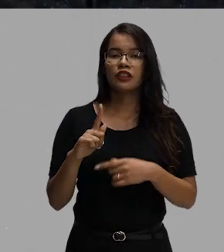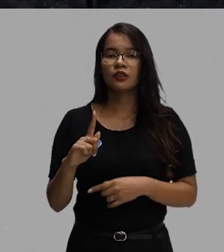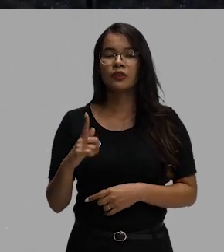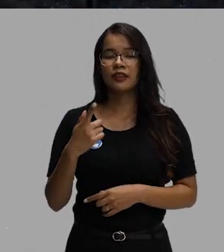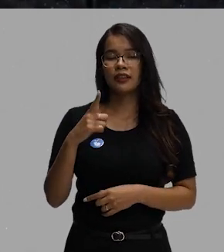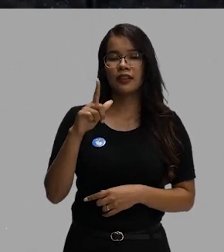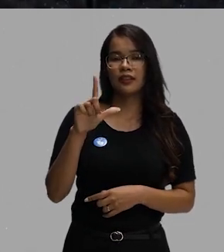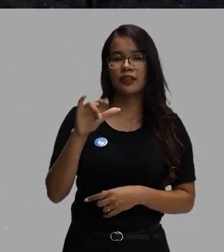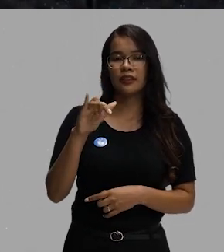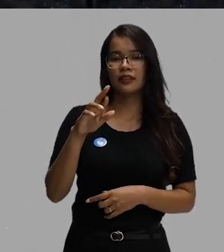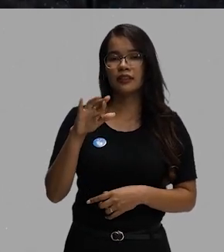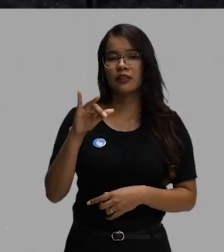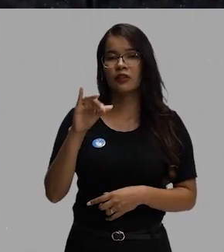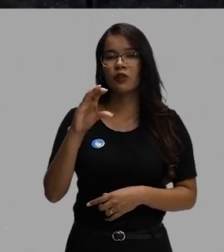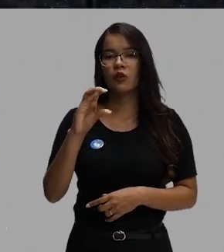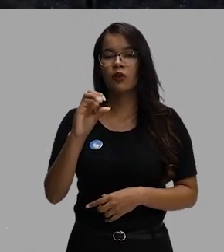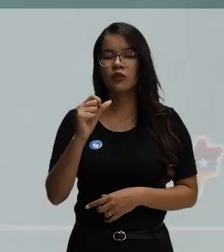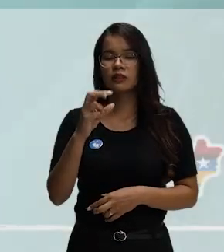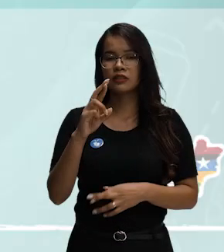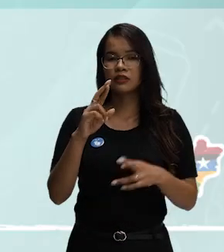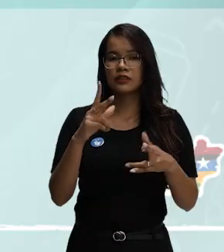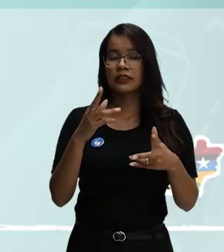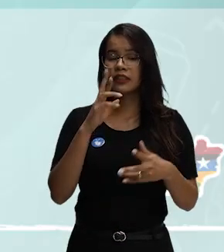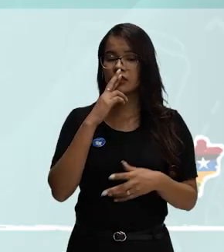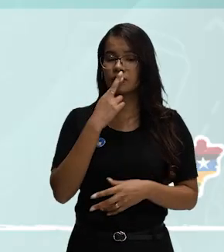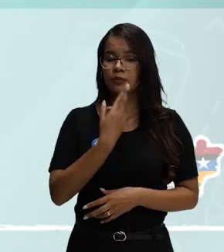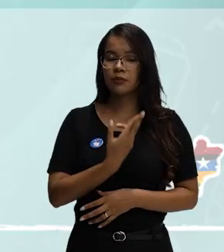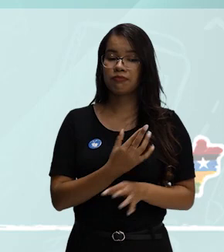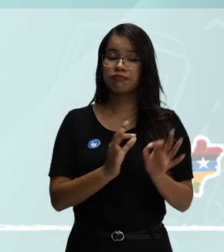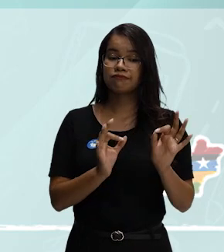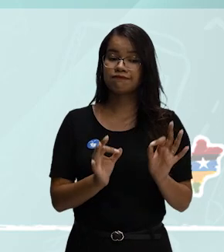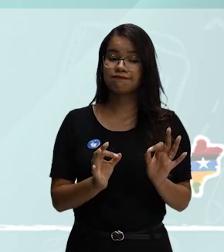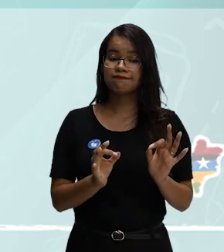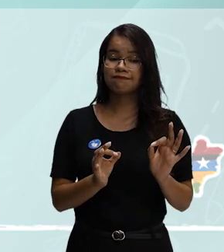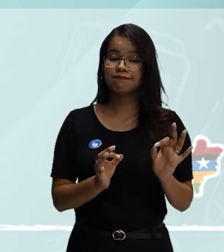época, mas que está apresentado aqui. E a resposta certa é a letra